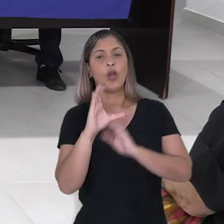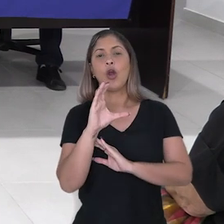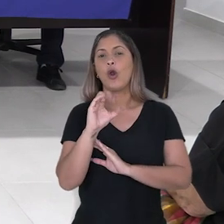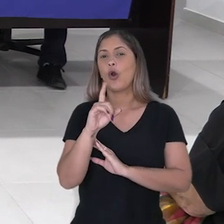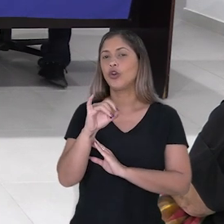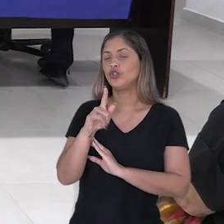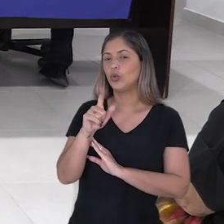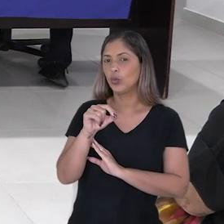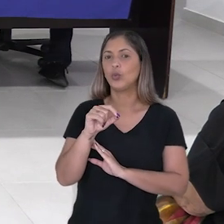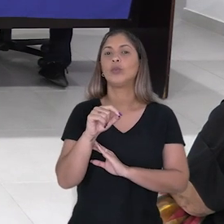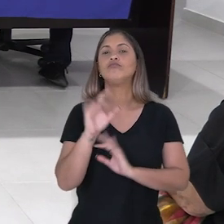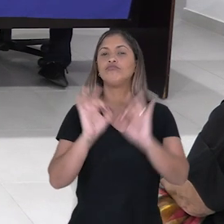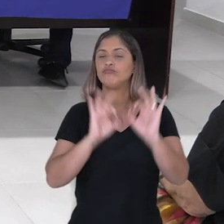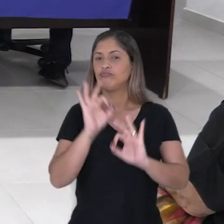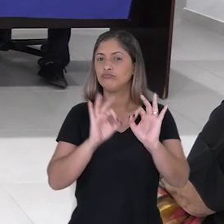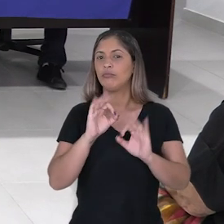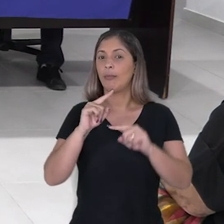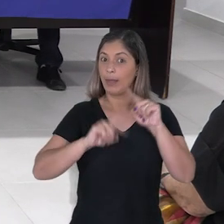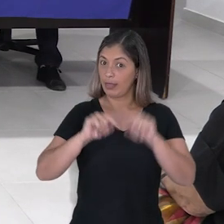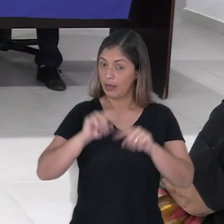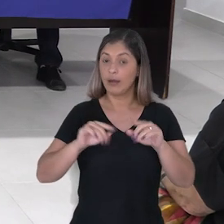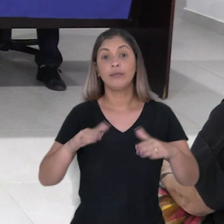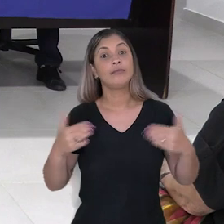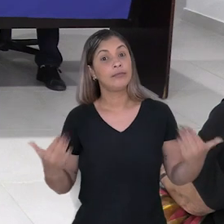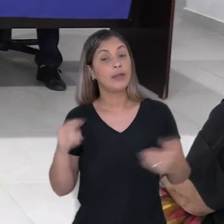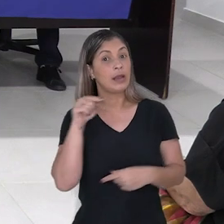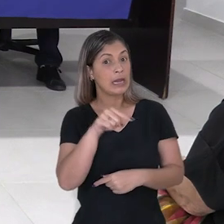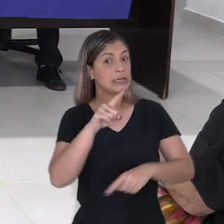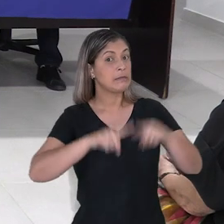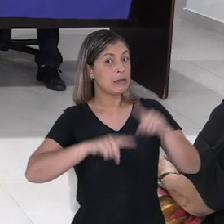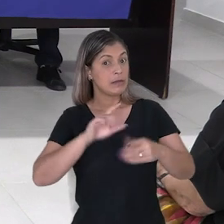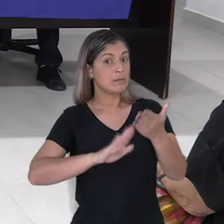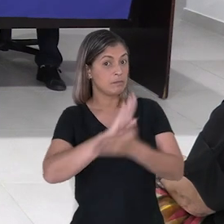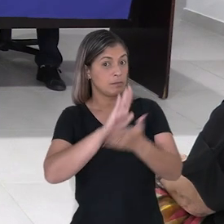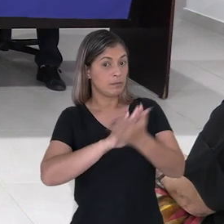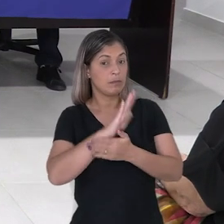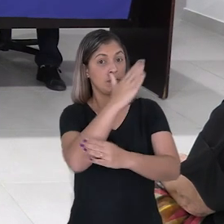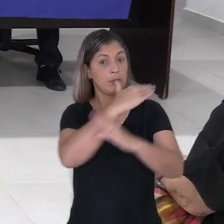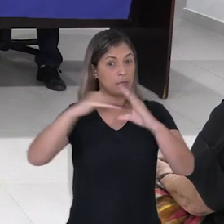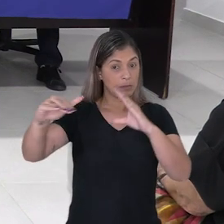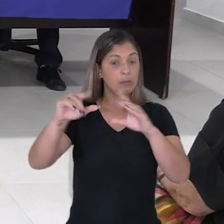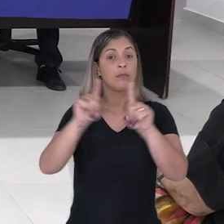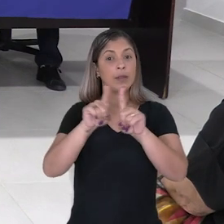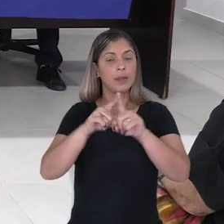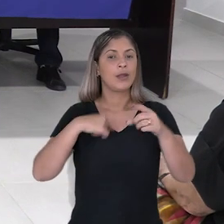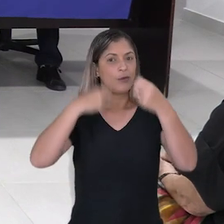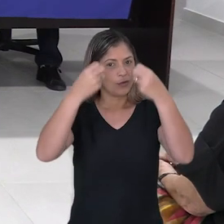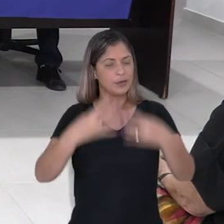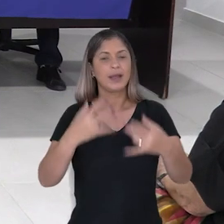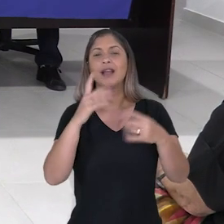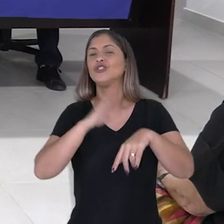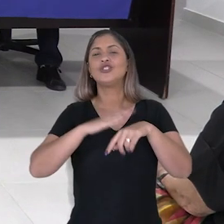fazer a formatação do material. E então, esse material é impresso ou é mandado para a linha Braille, já vou explicar melhor o que é a linha